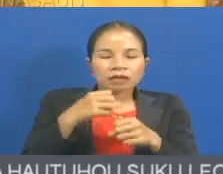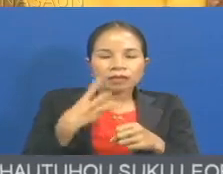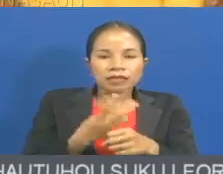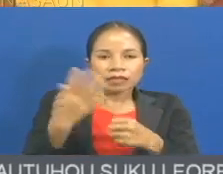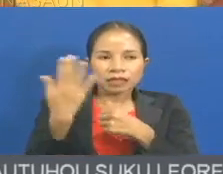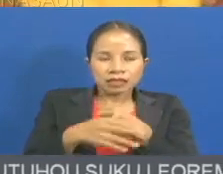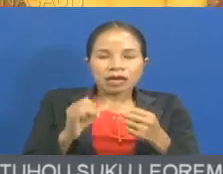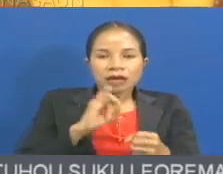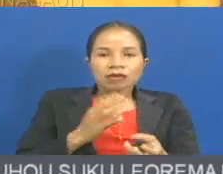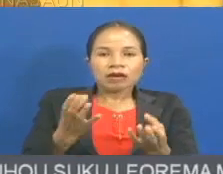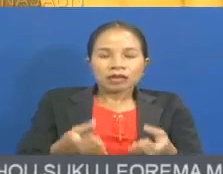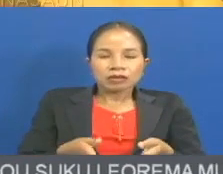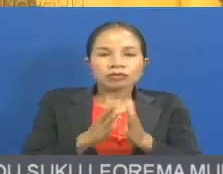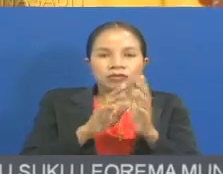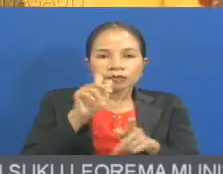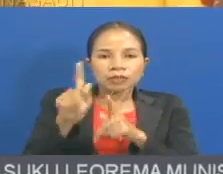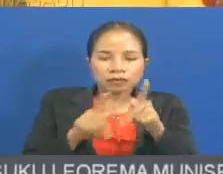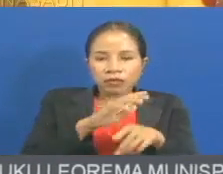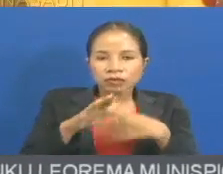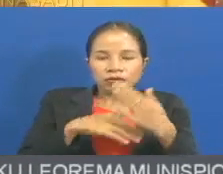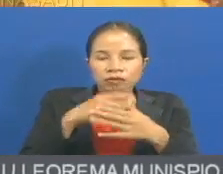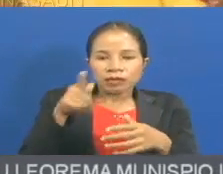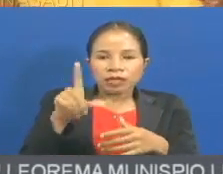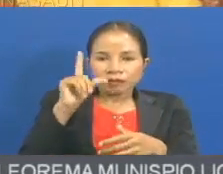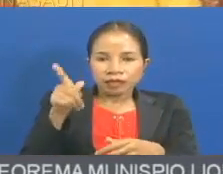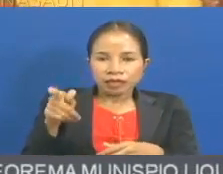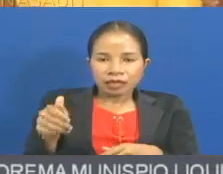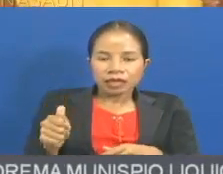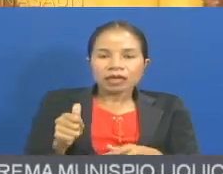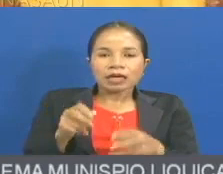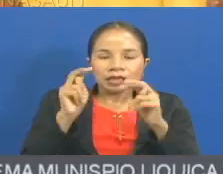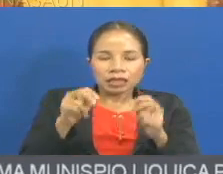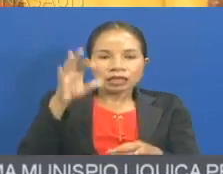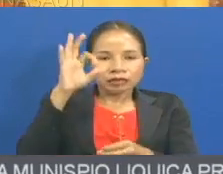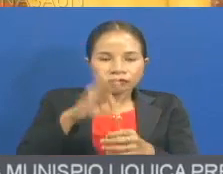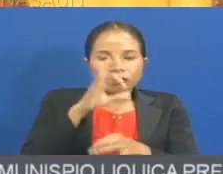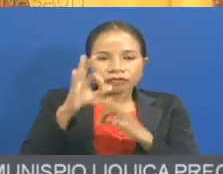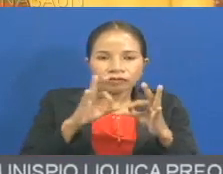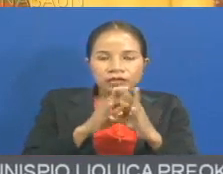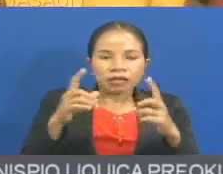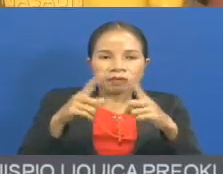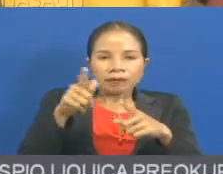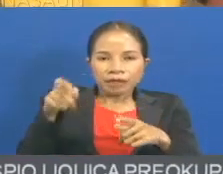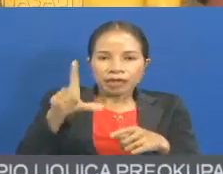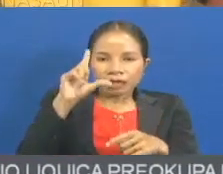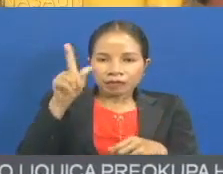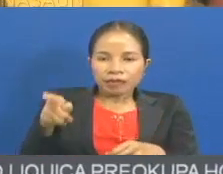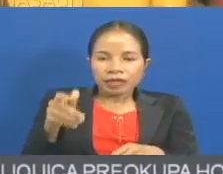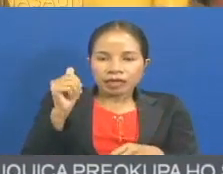O hakara kusu ba unio militante sira, PLPA nia, sira tenke, vota confianza ba PLPA. Osa mi